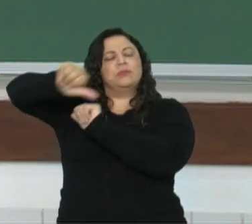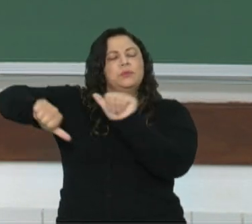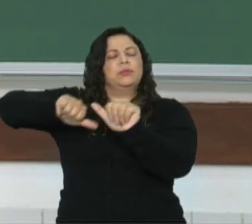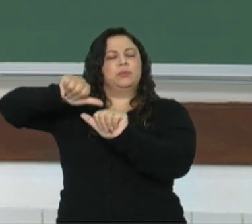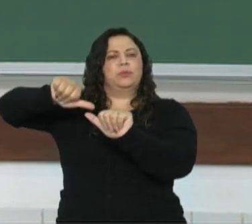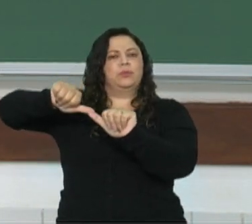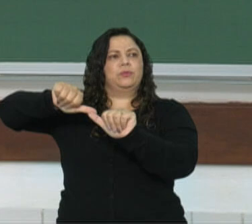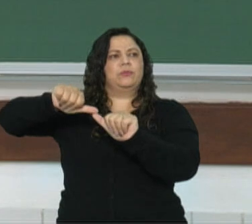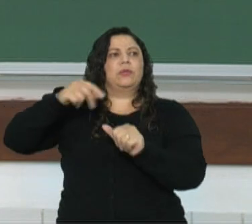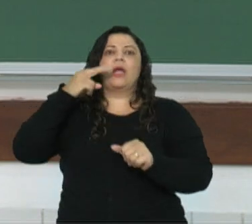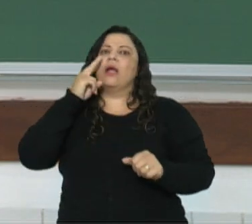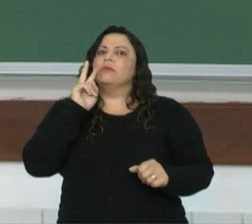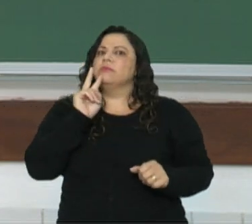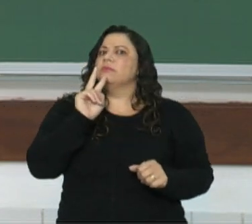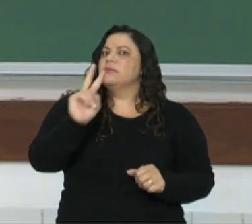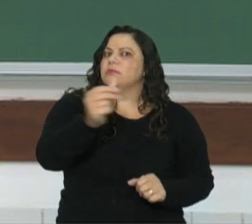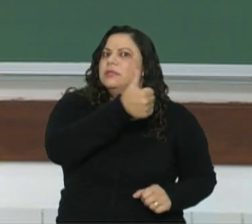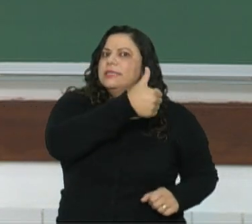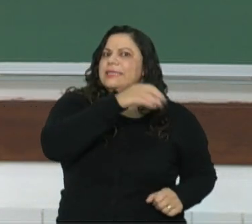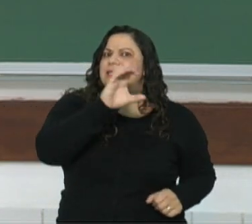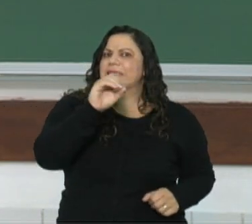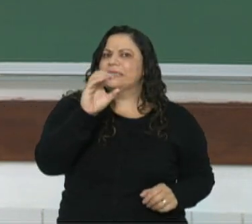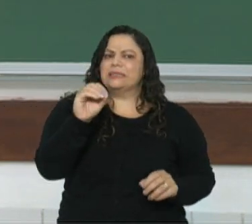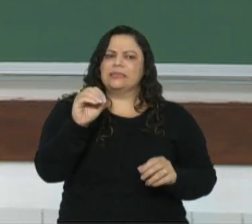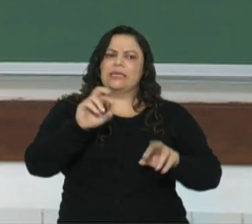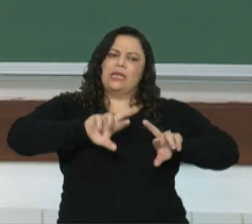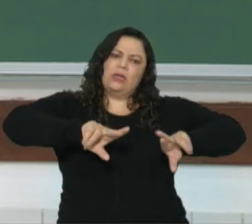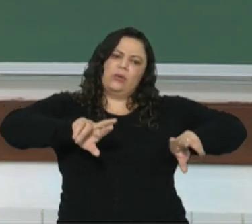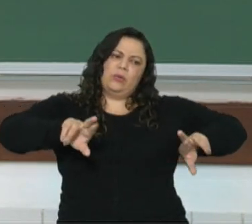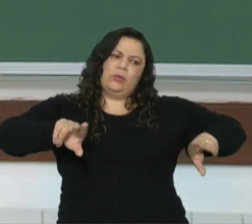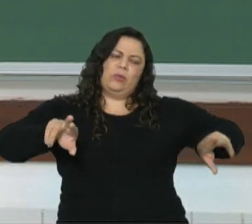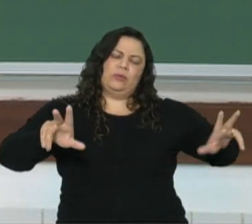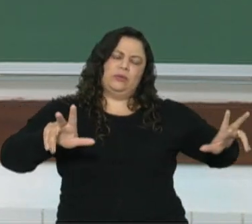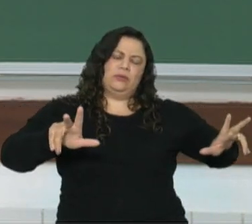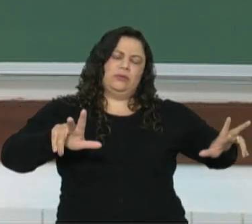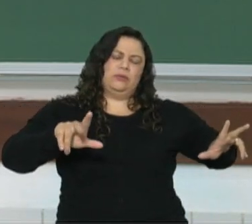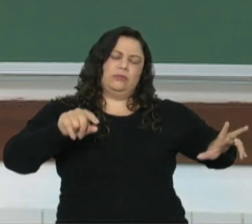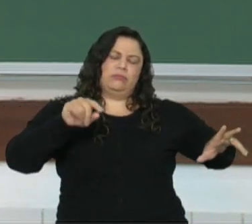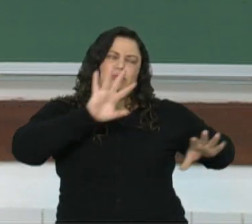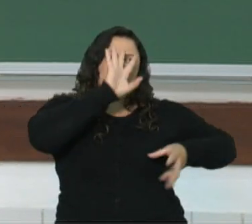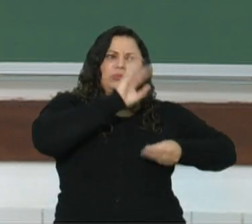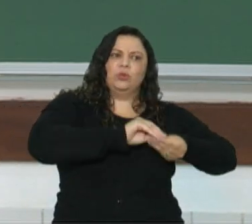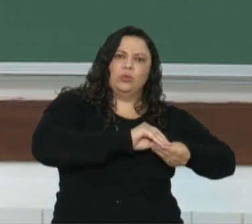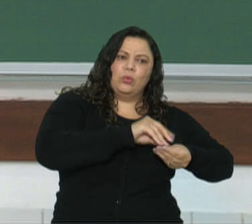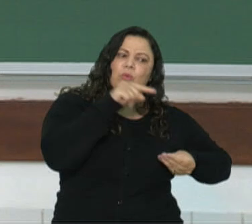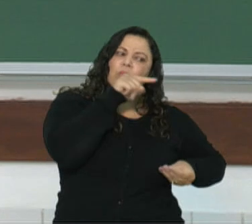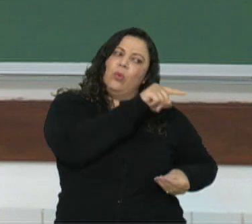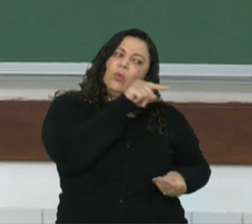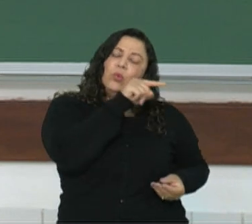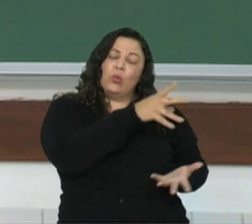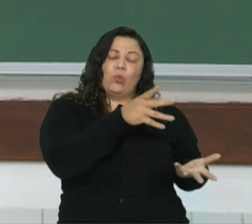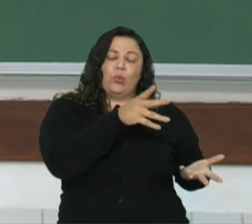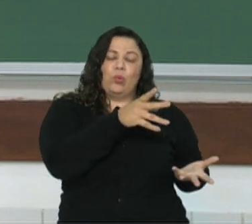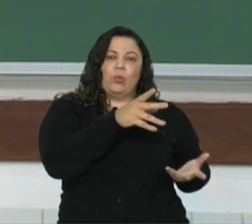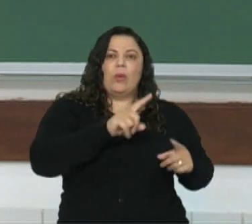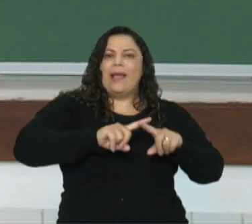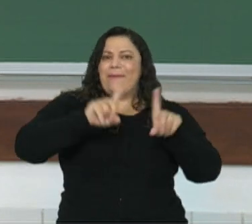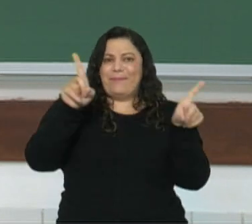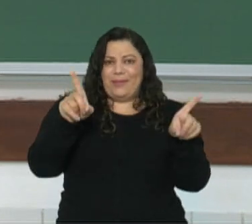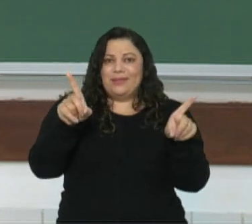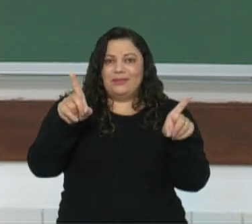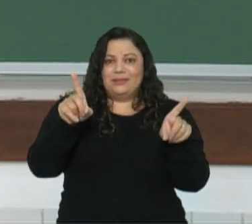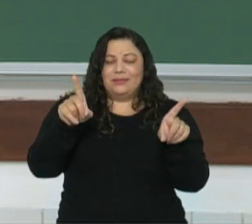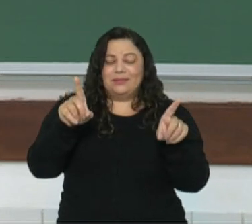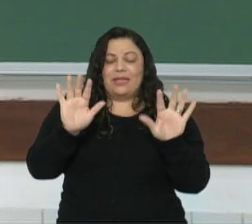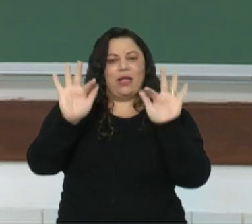eu vi 100 itens particulares, eu chego a uma conclusão. Mas essa não é uma conclusão